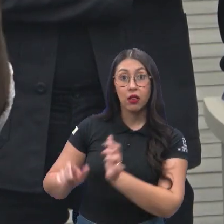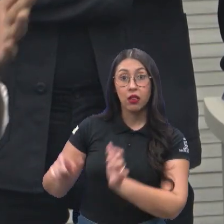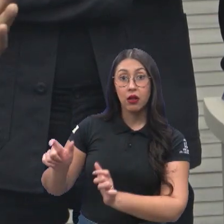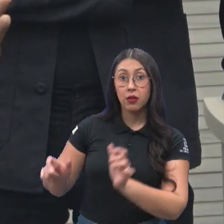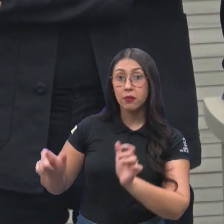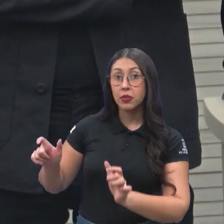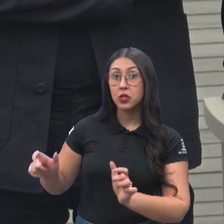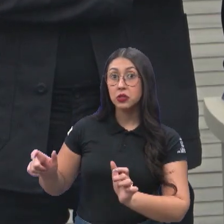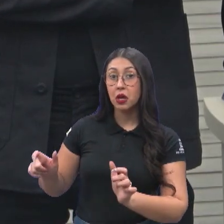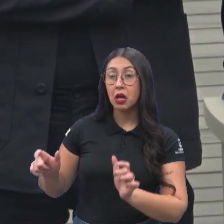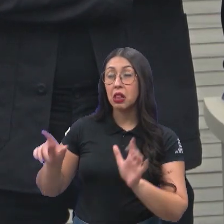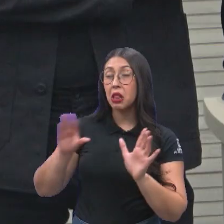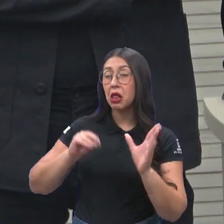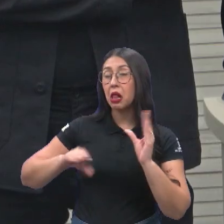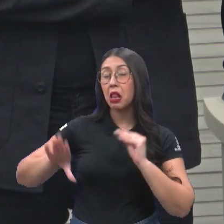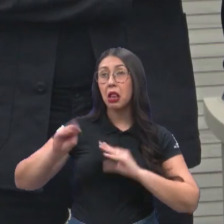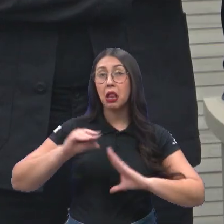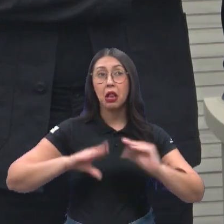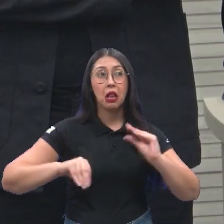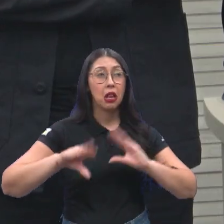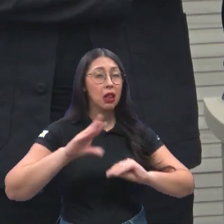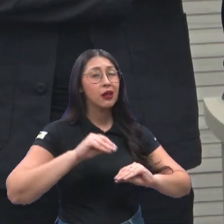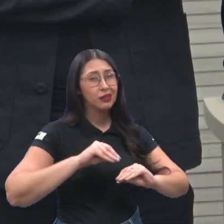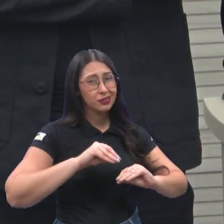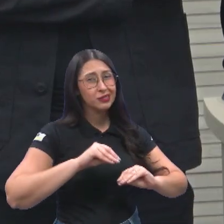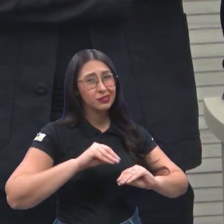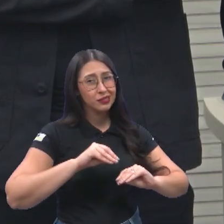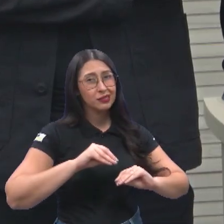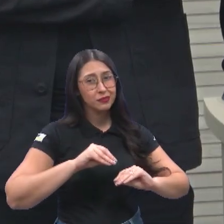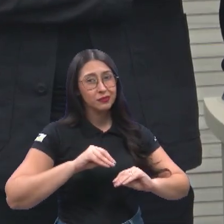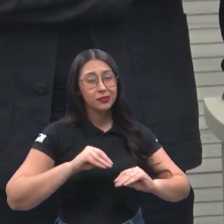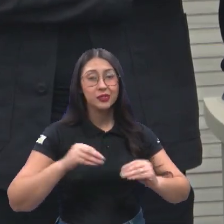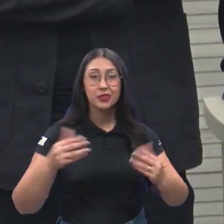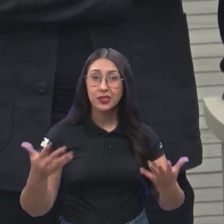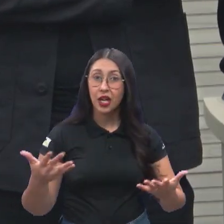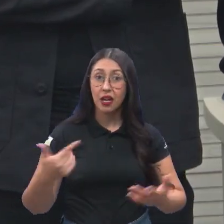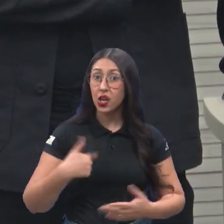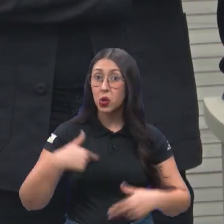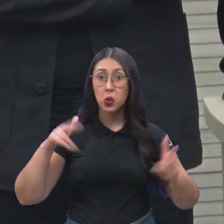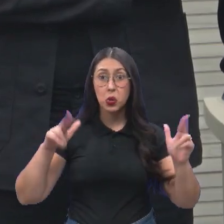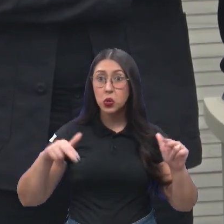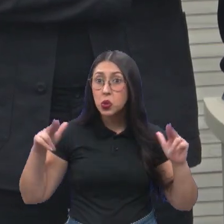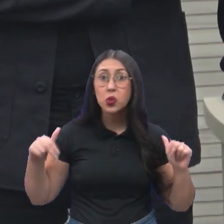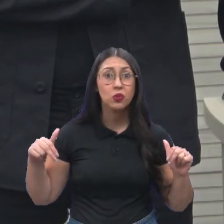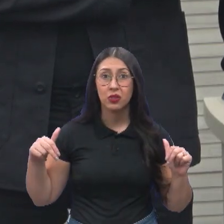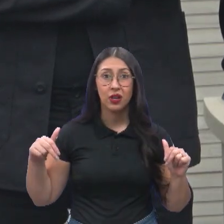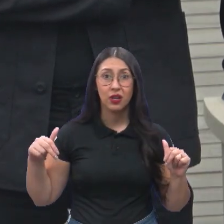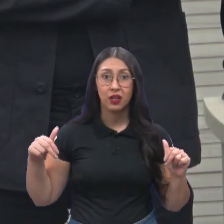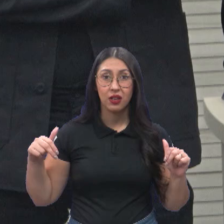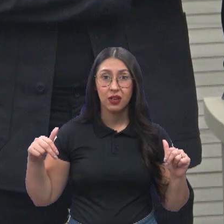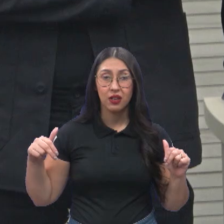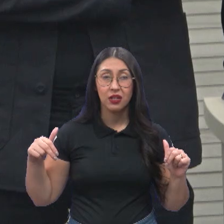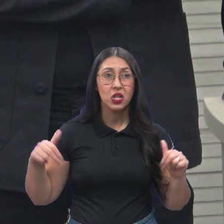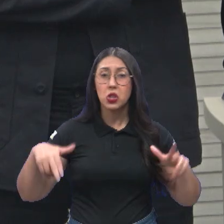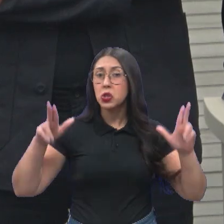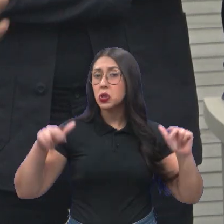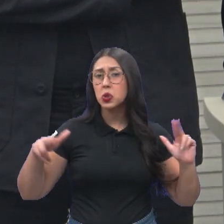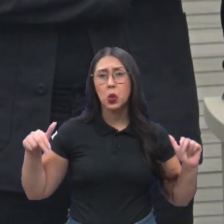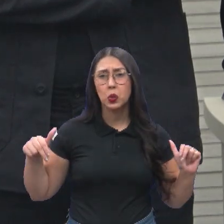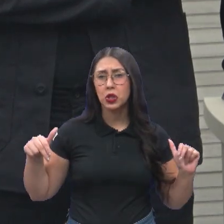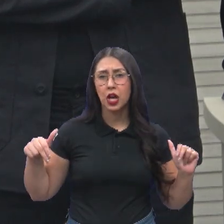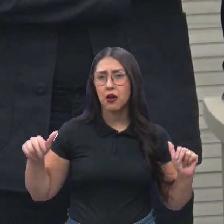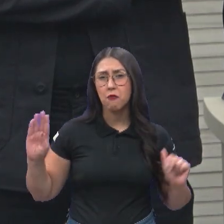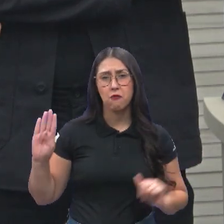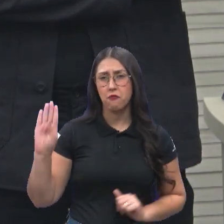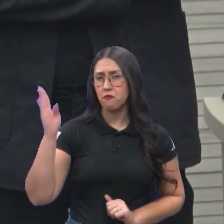pelos cotovelos por aí, tá certo? Quero dizer, essa casa, eu nunca fui um vereador que deixei de ser verdadeiro com aquilo que eu